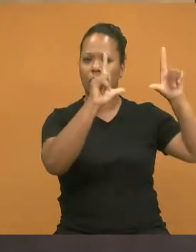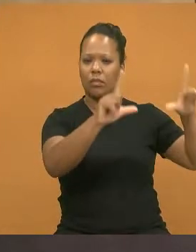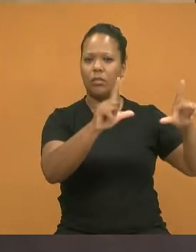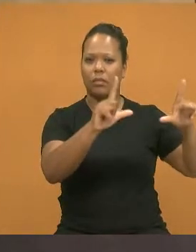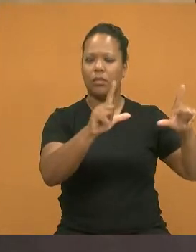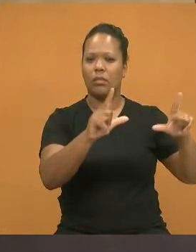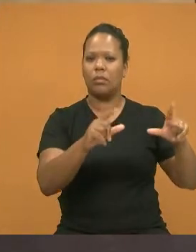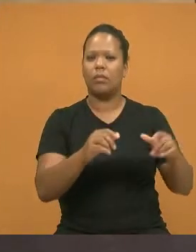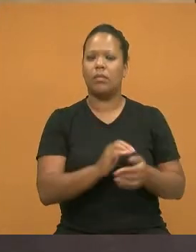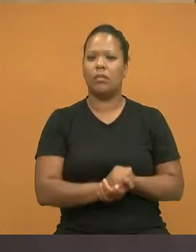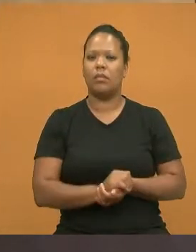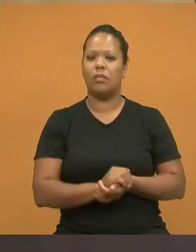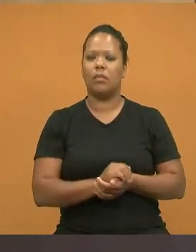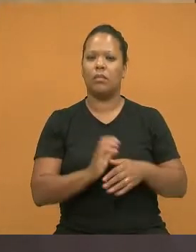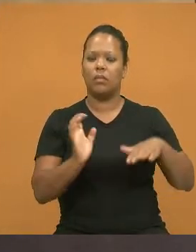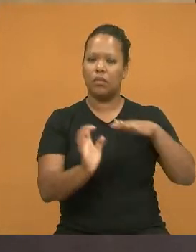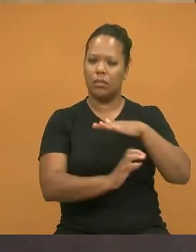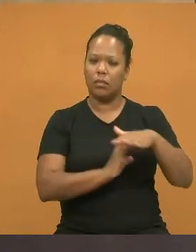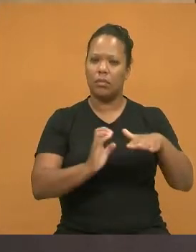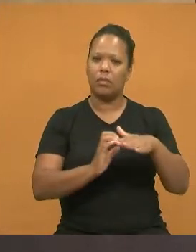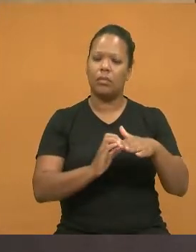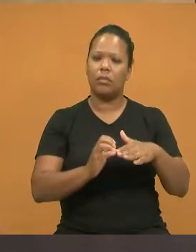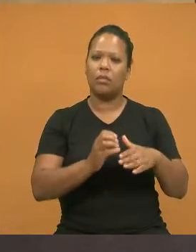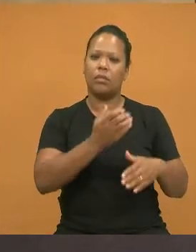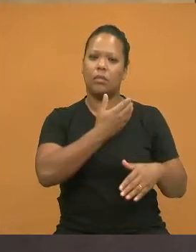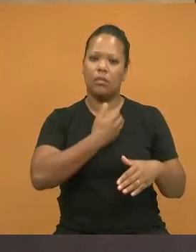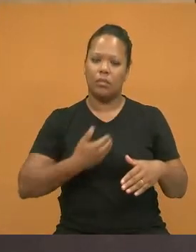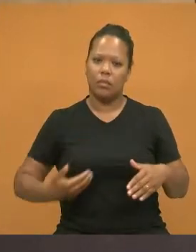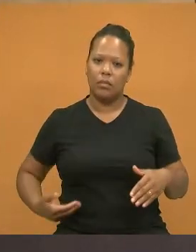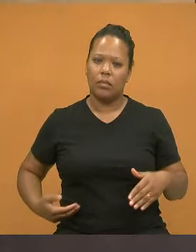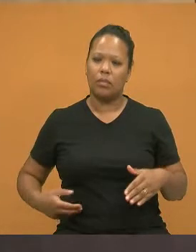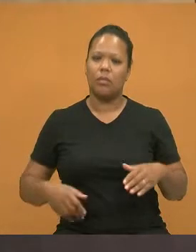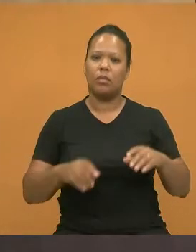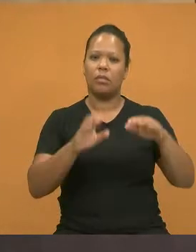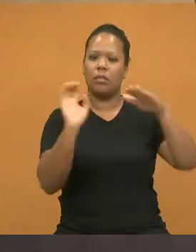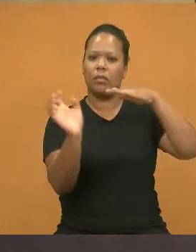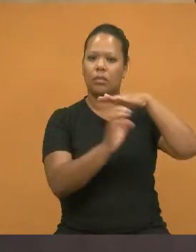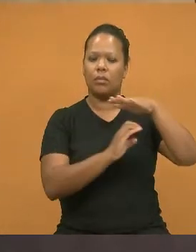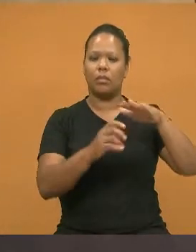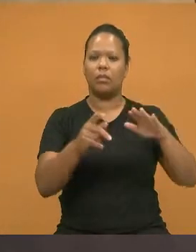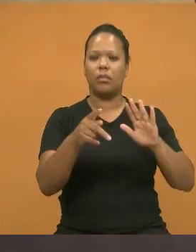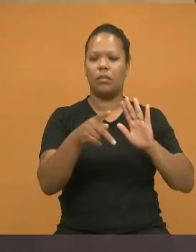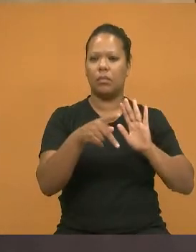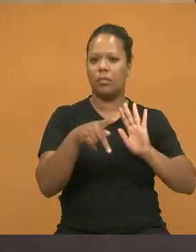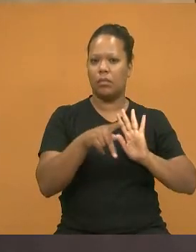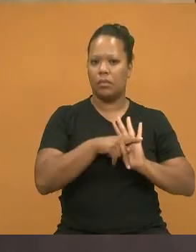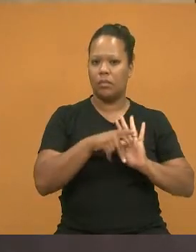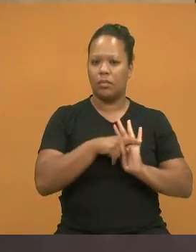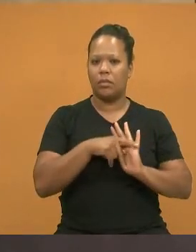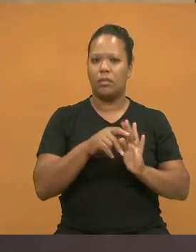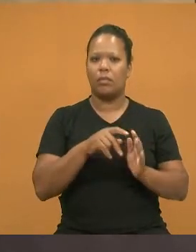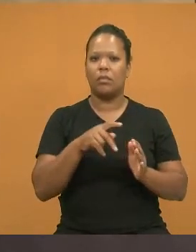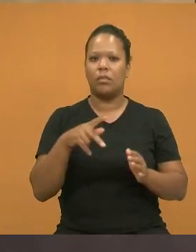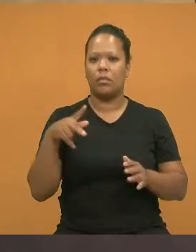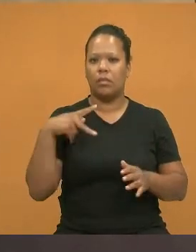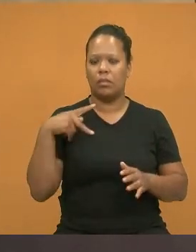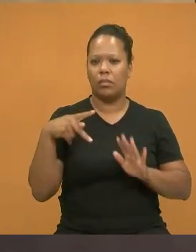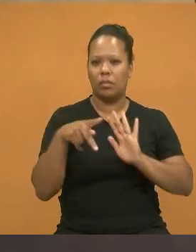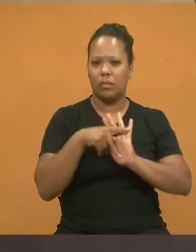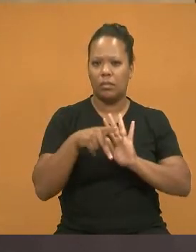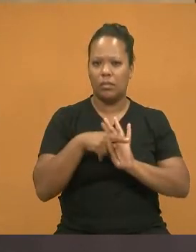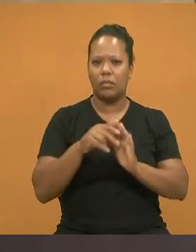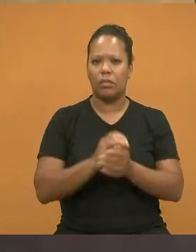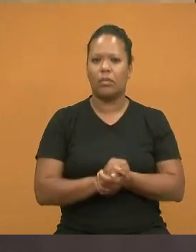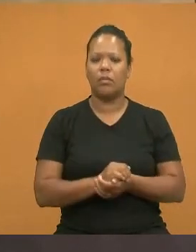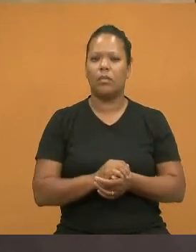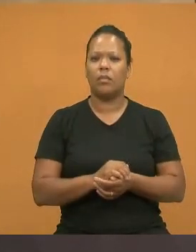e privados em caráter permanente e preventivo de forma a facilitar a denúncia. Artigo 2º, artigo 5º